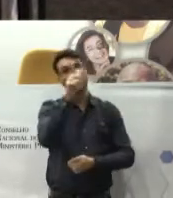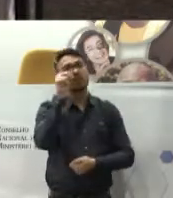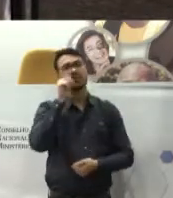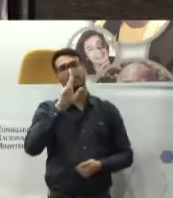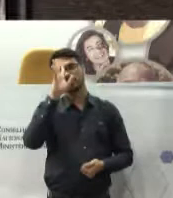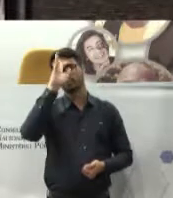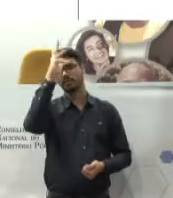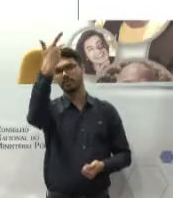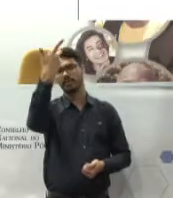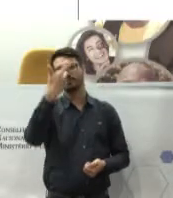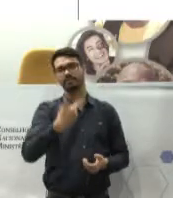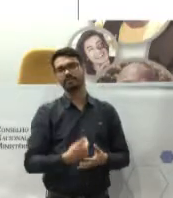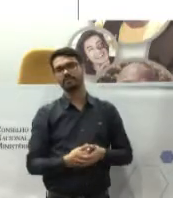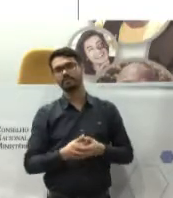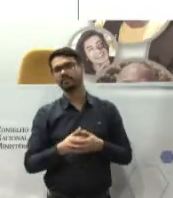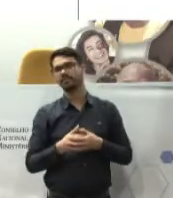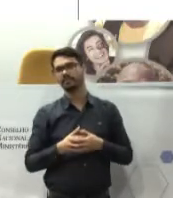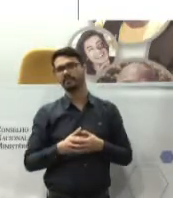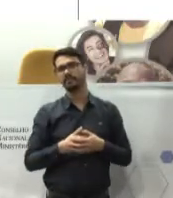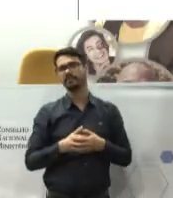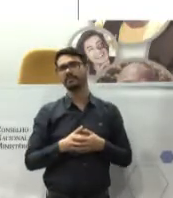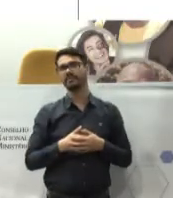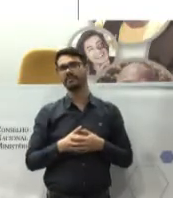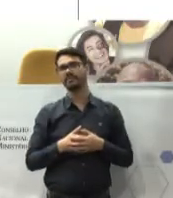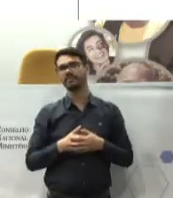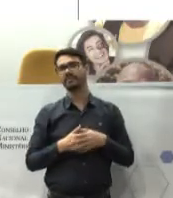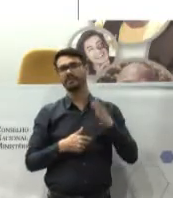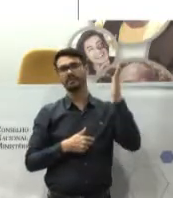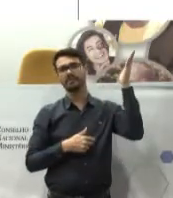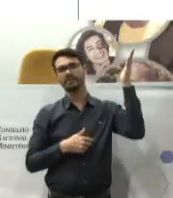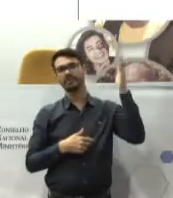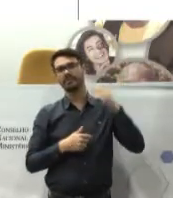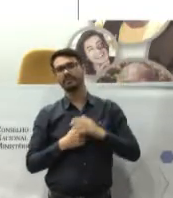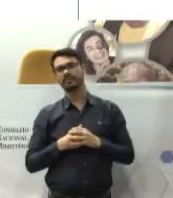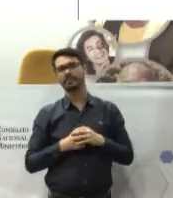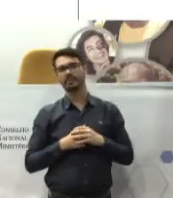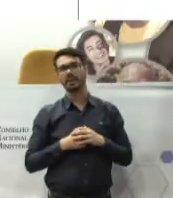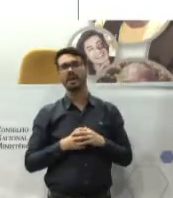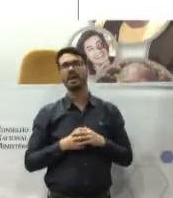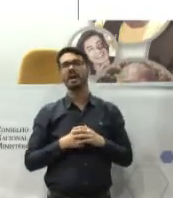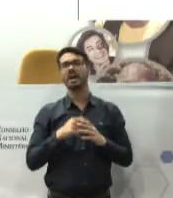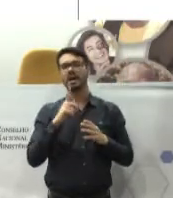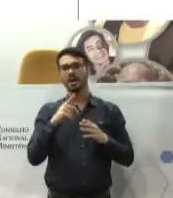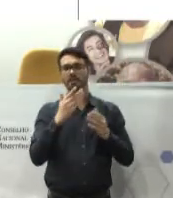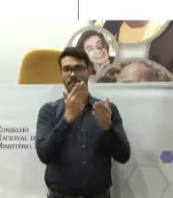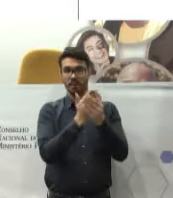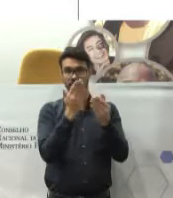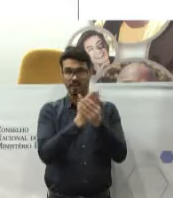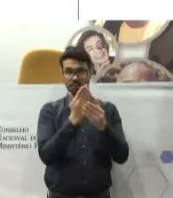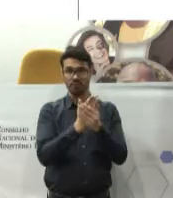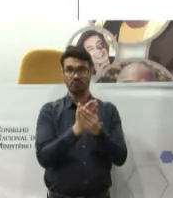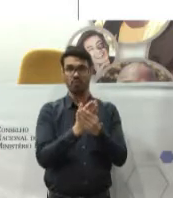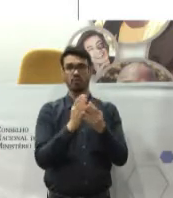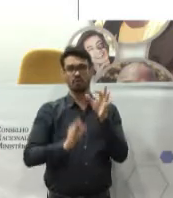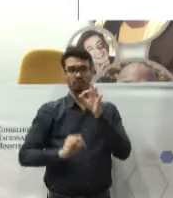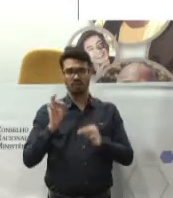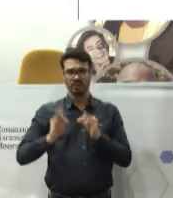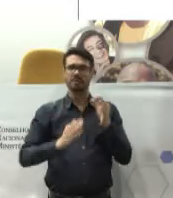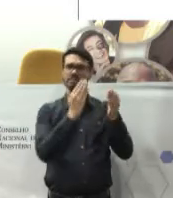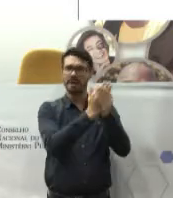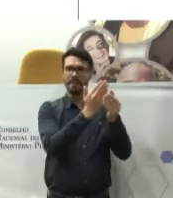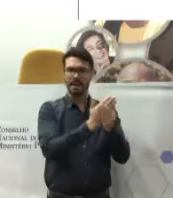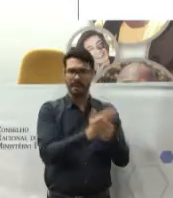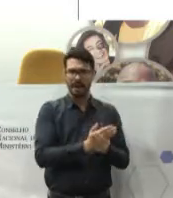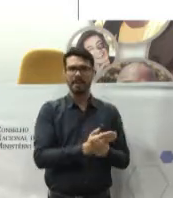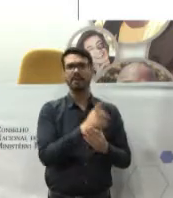tem dado resultado. E, por último, óbvio, né? A judicialização que preservará o